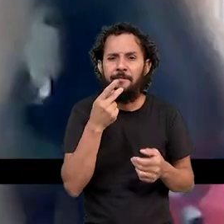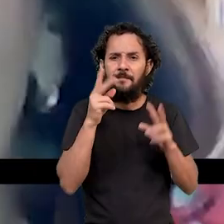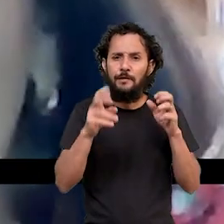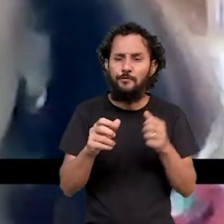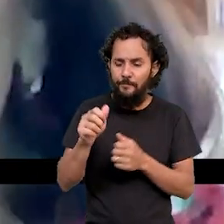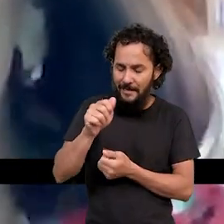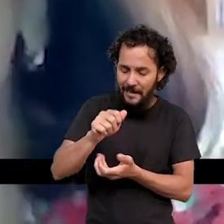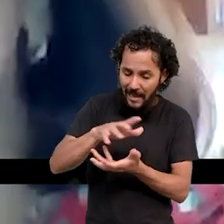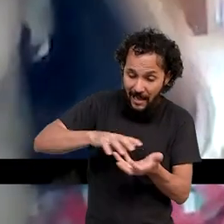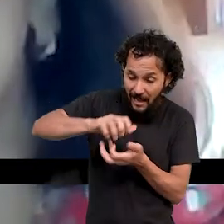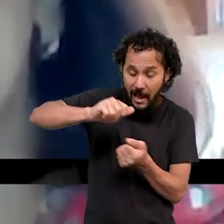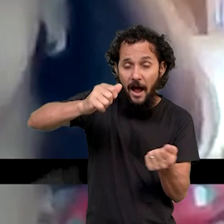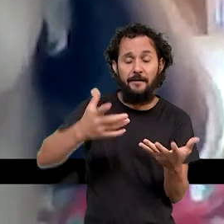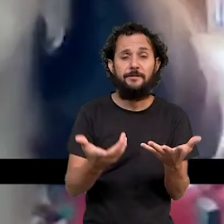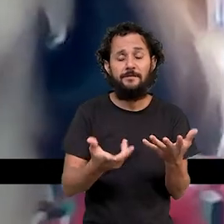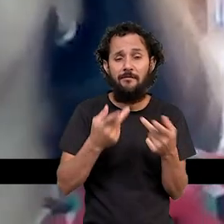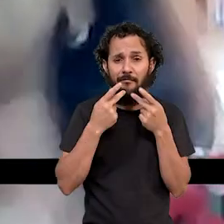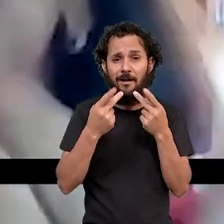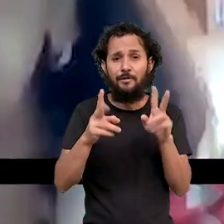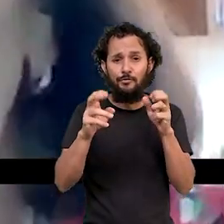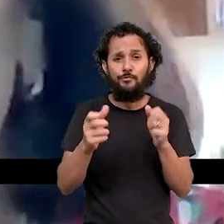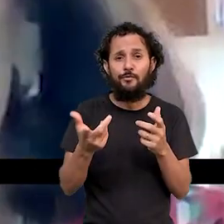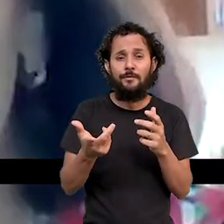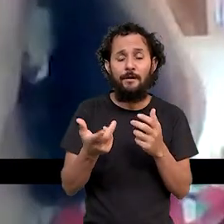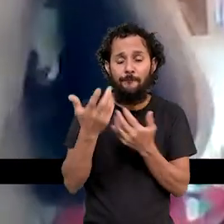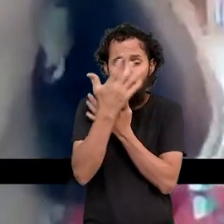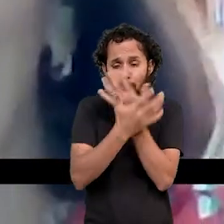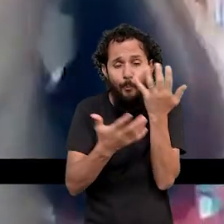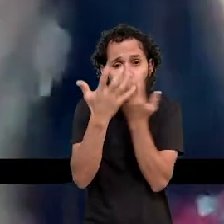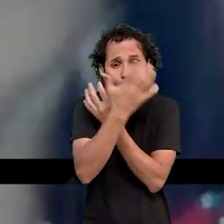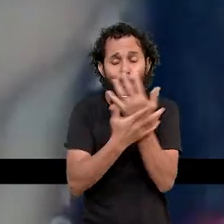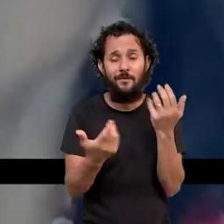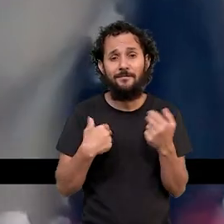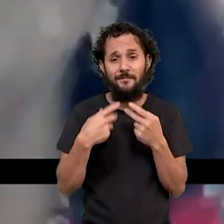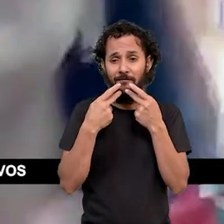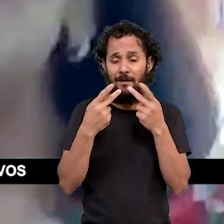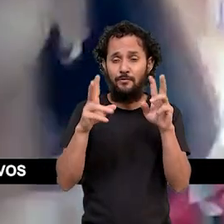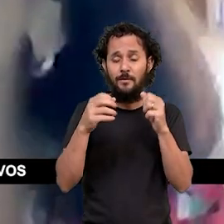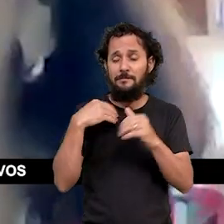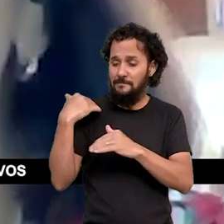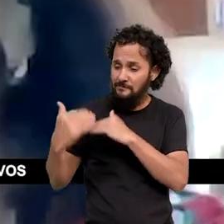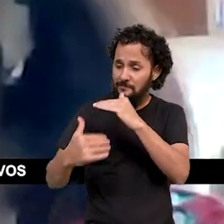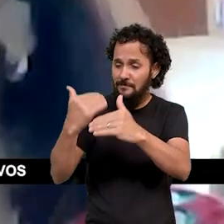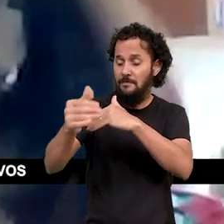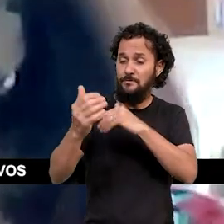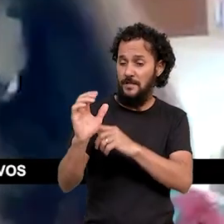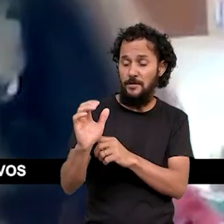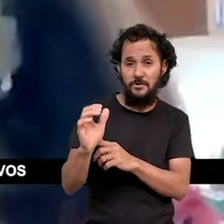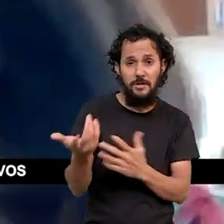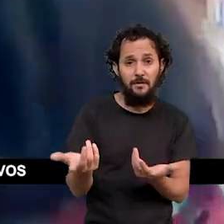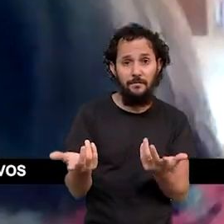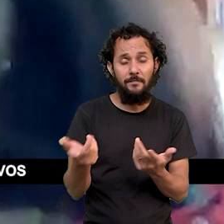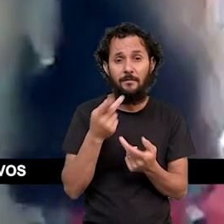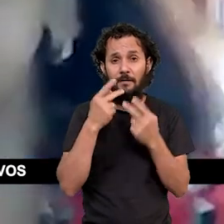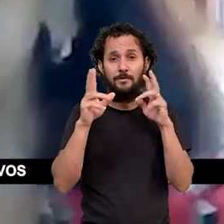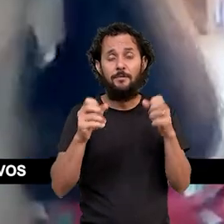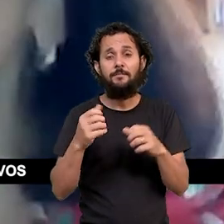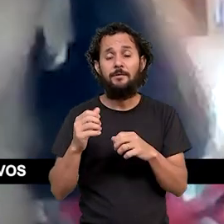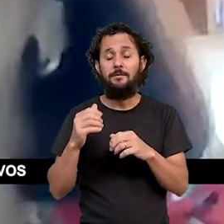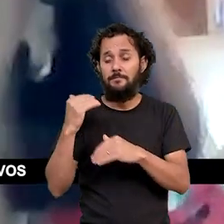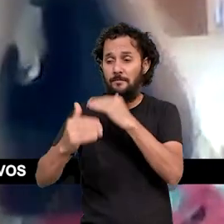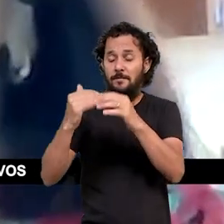da arte, né? Quando eu falo da música, quando eu falo do desenvolvimento científico, quando eu falo